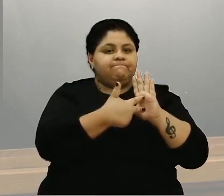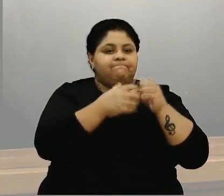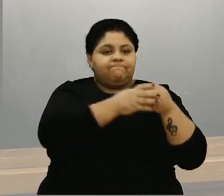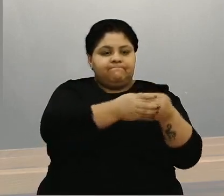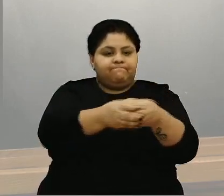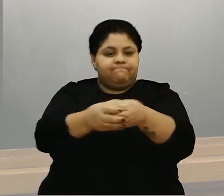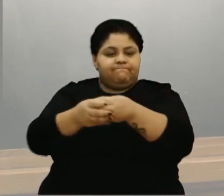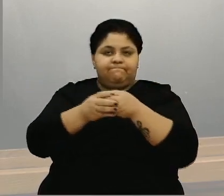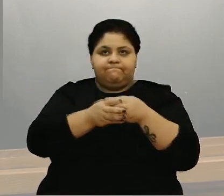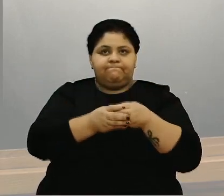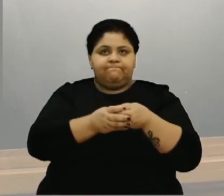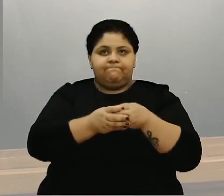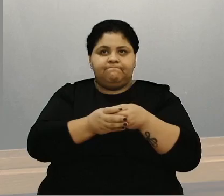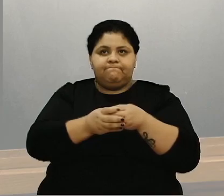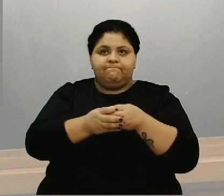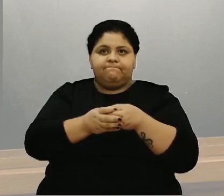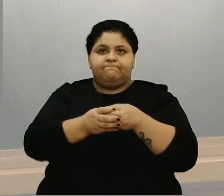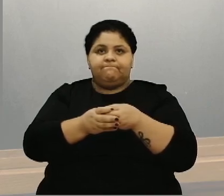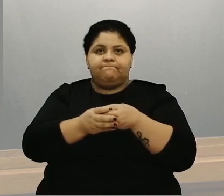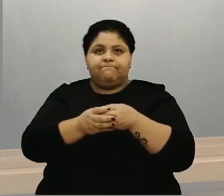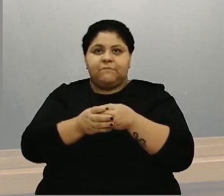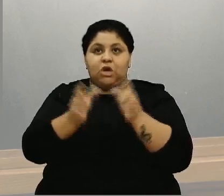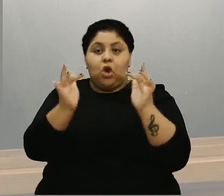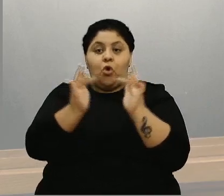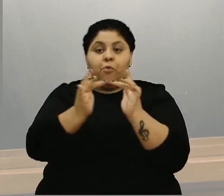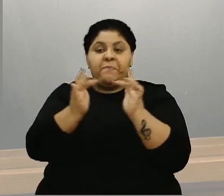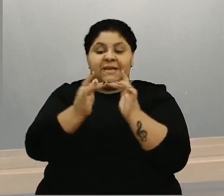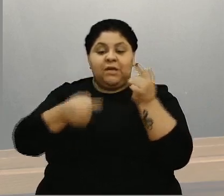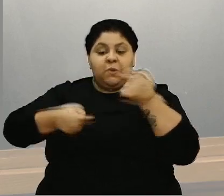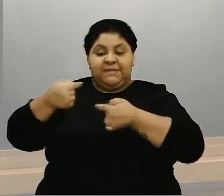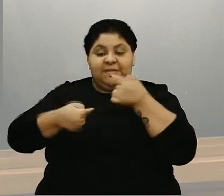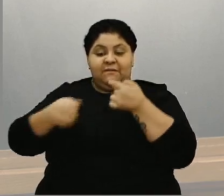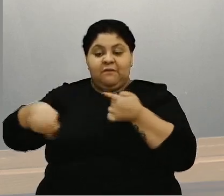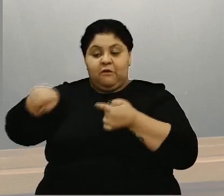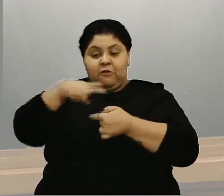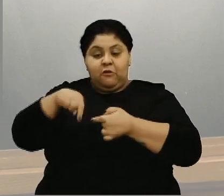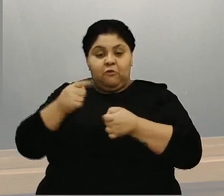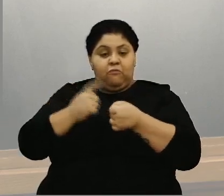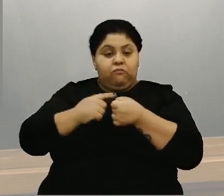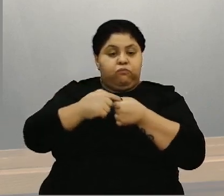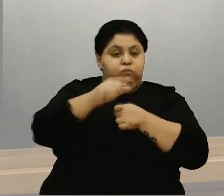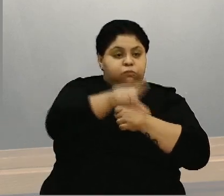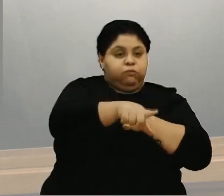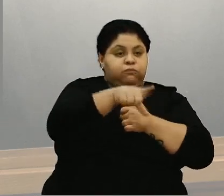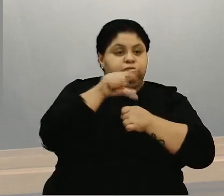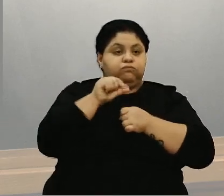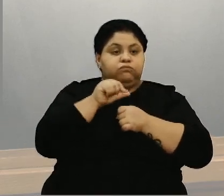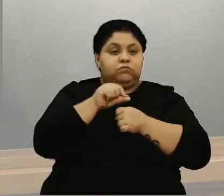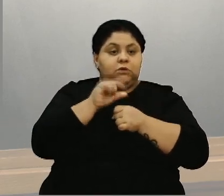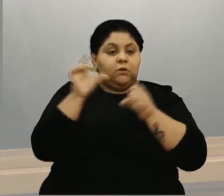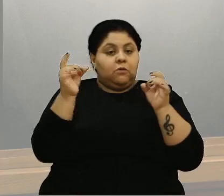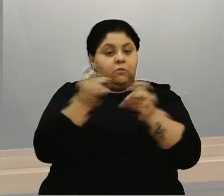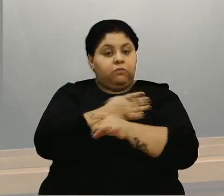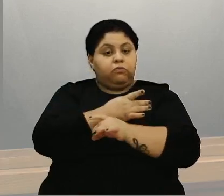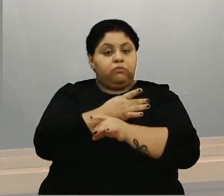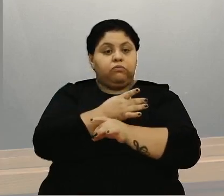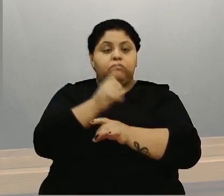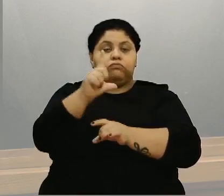ao encontro deste debate para nós trazermos para a nossa cidade alternativas viáveis para